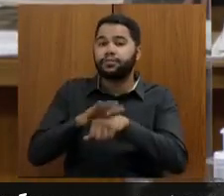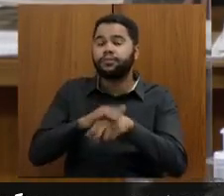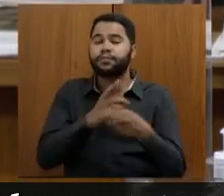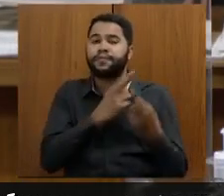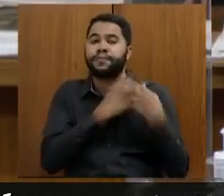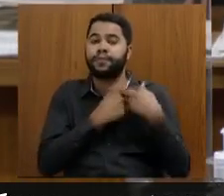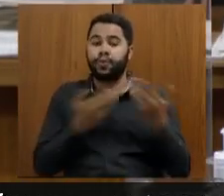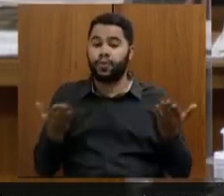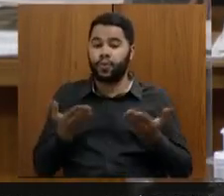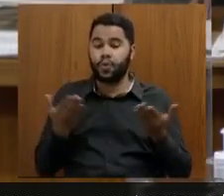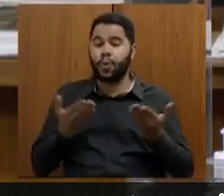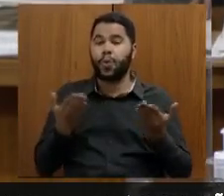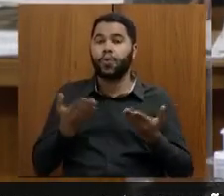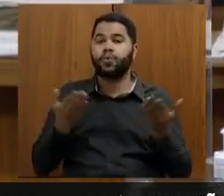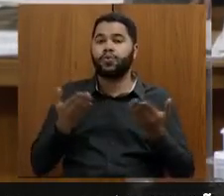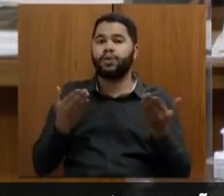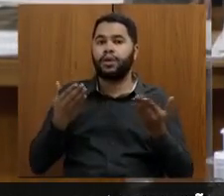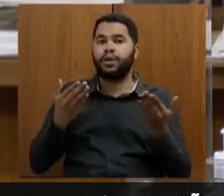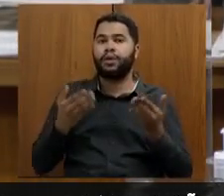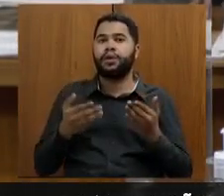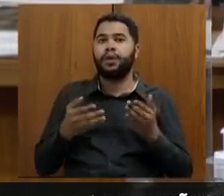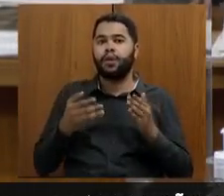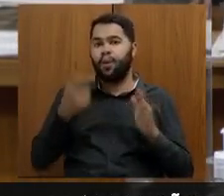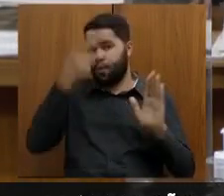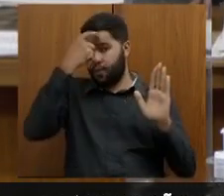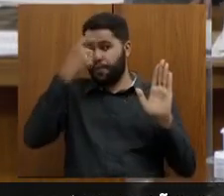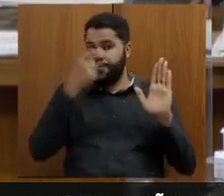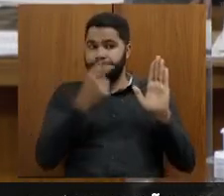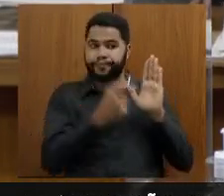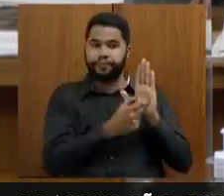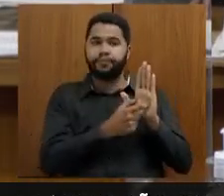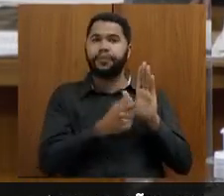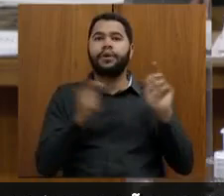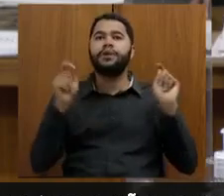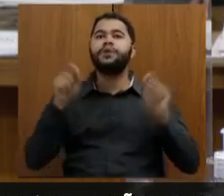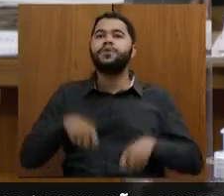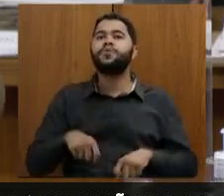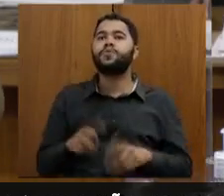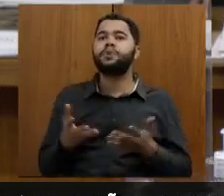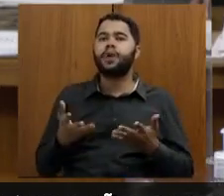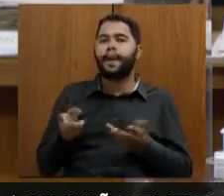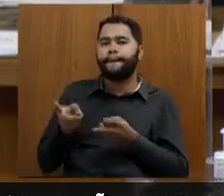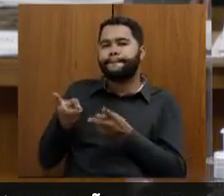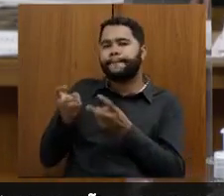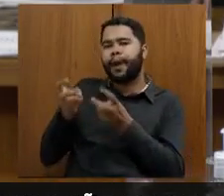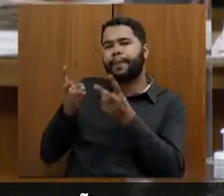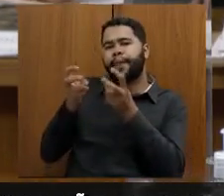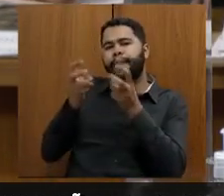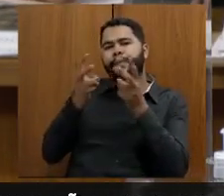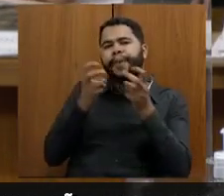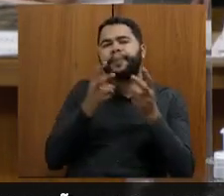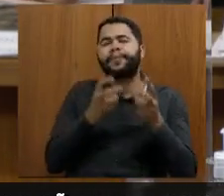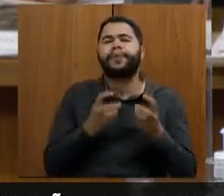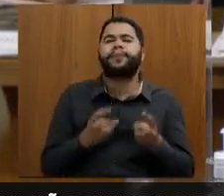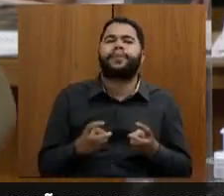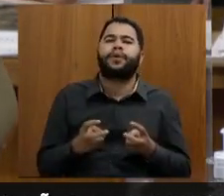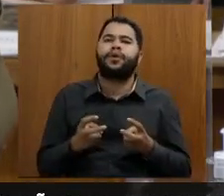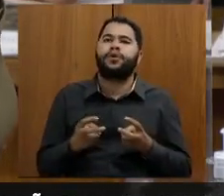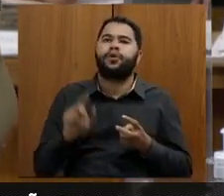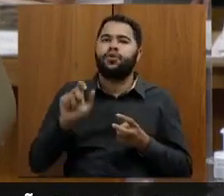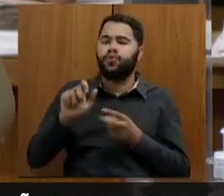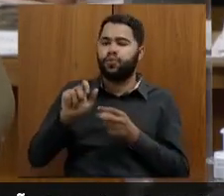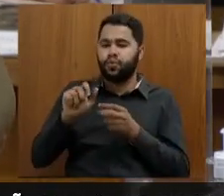com a inteligência hoje né Nós temos dispositivos capazes de fazer uma leitura né do